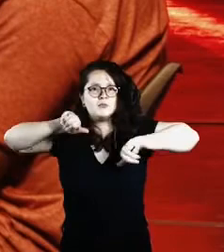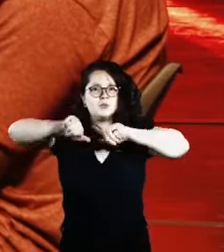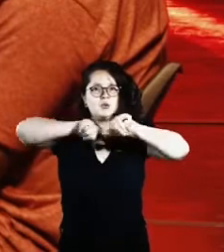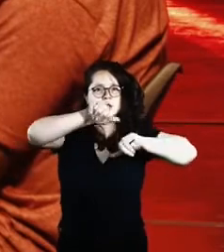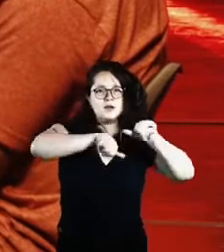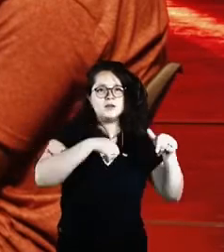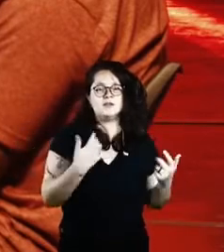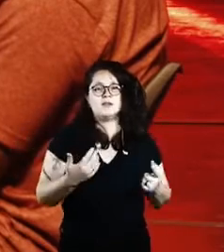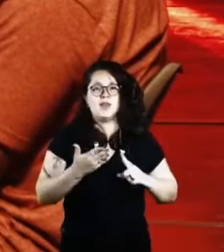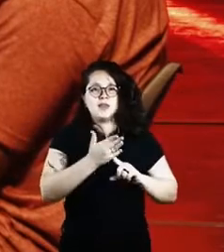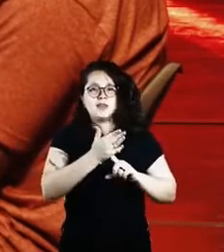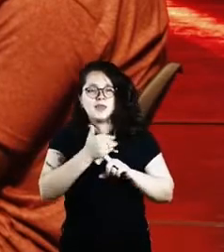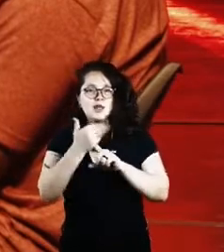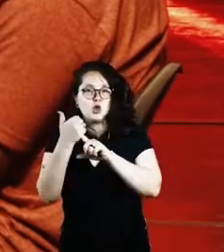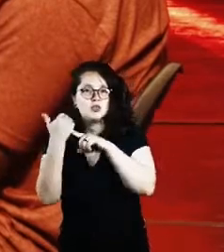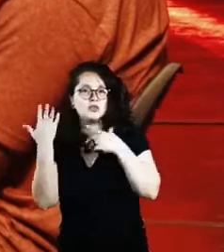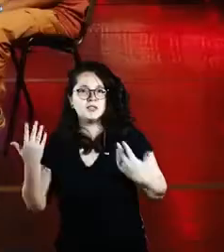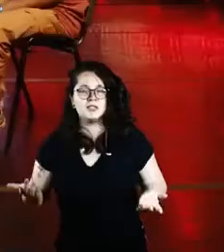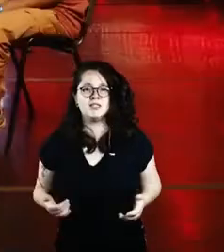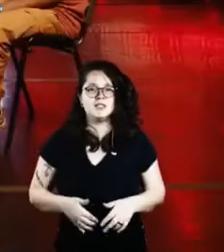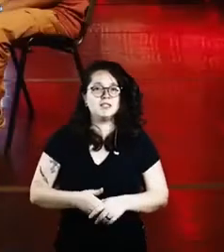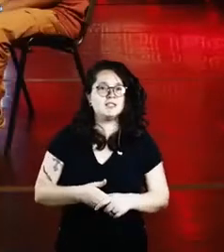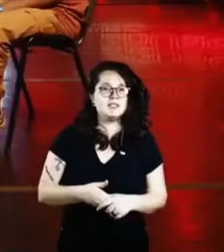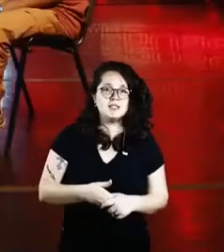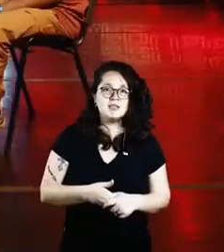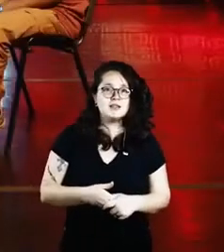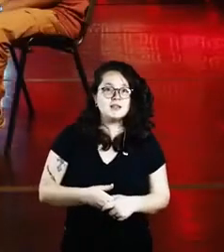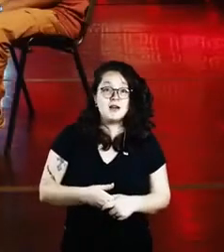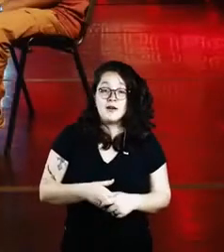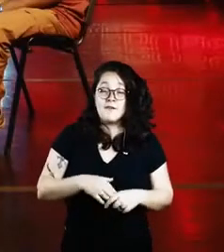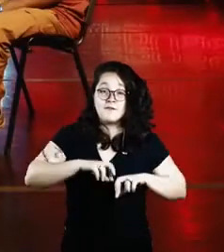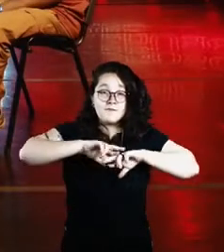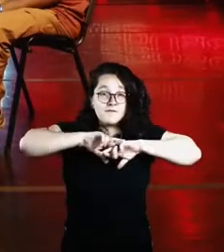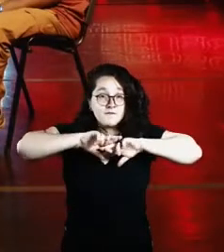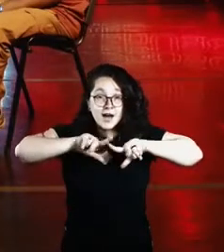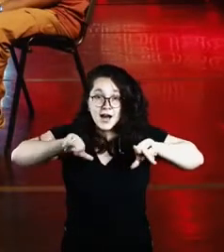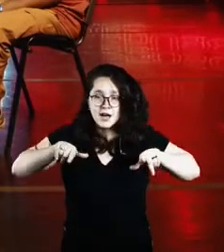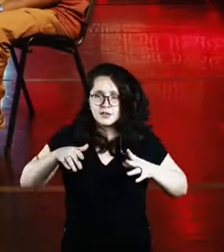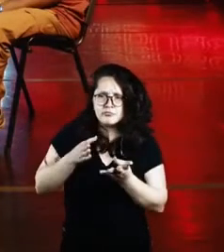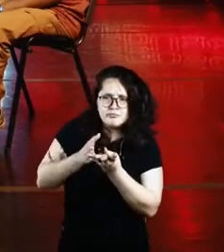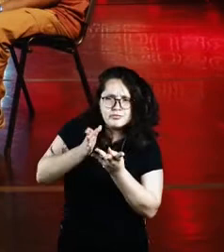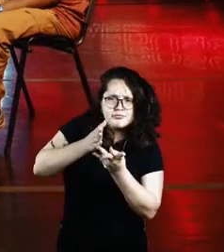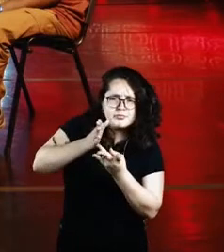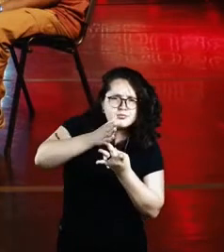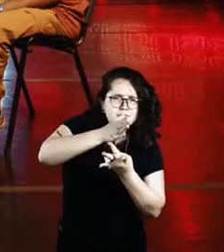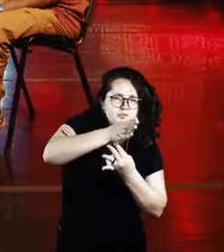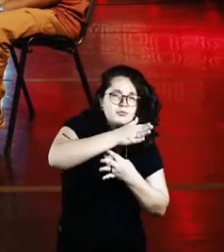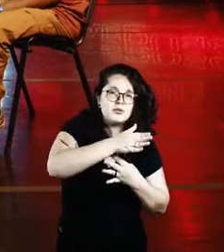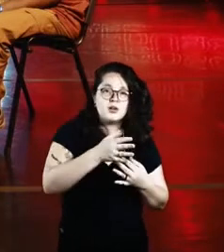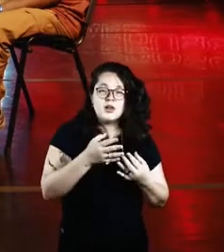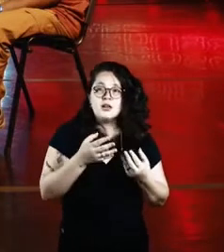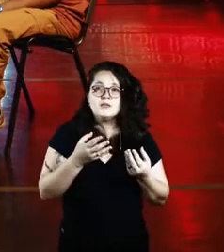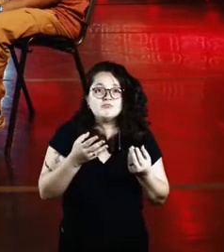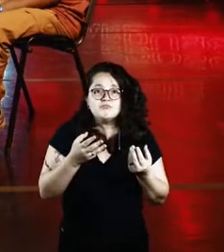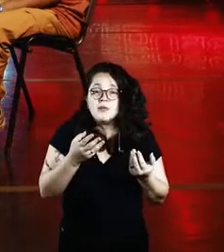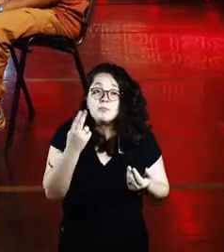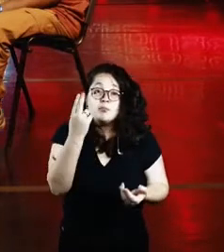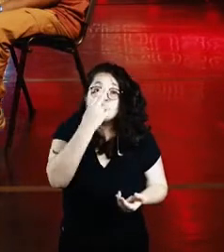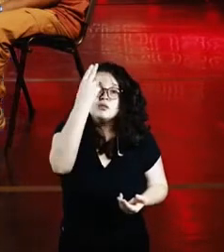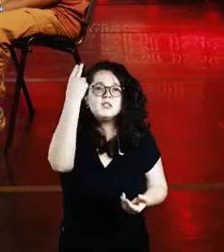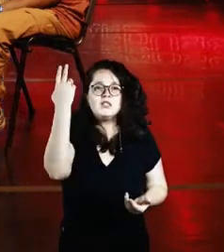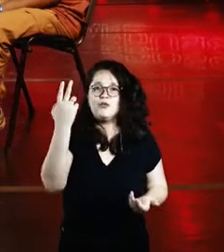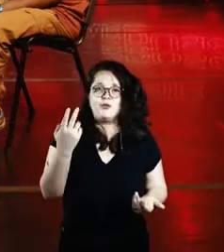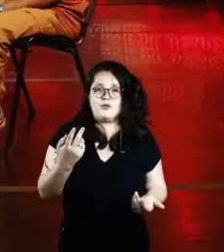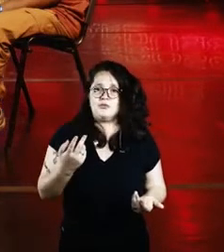tecnologia, né, muitas tendências que... A gente não tem como a gente segurar, é uma coisa que